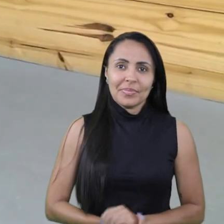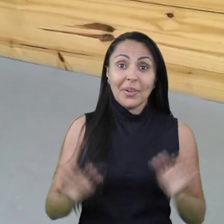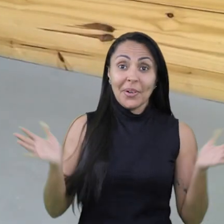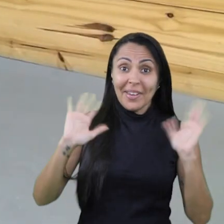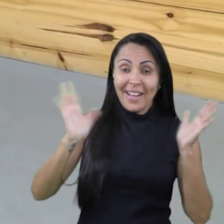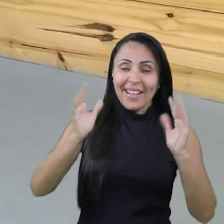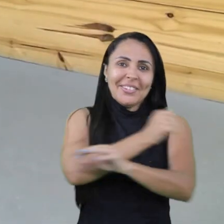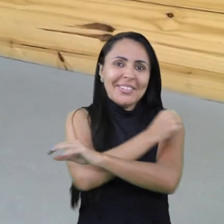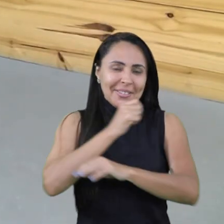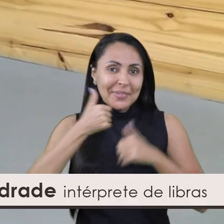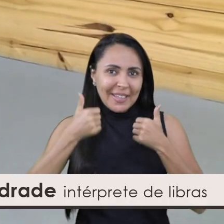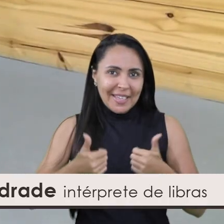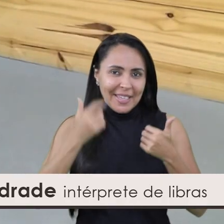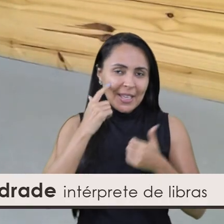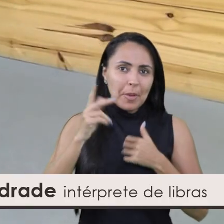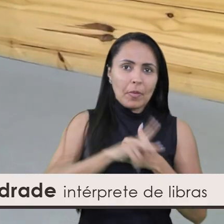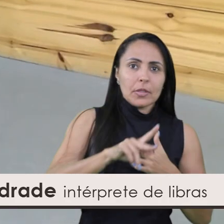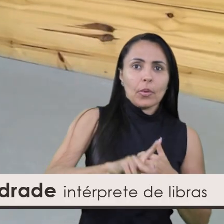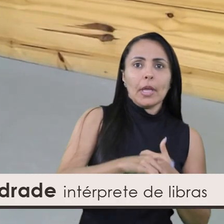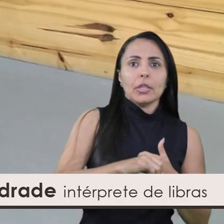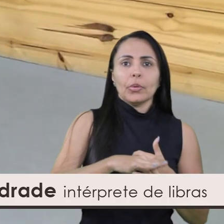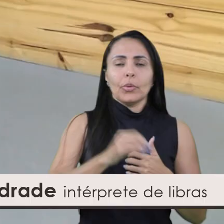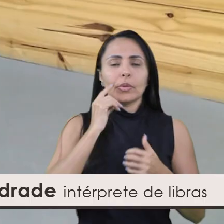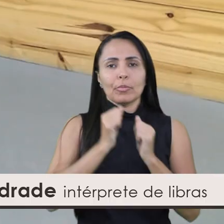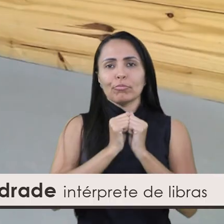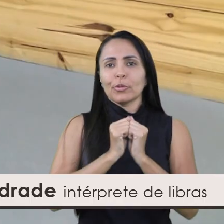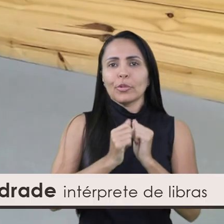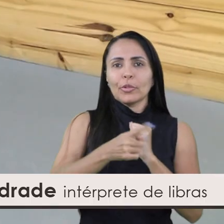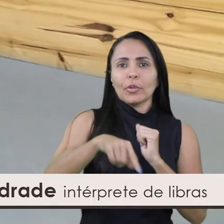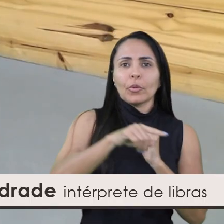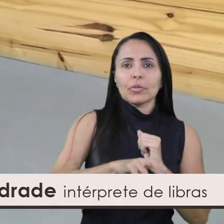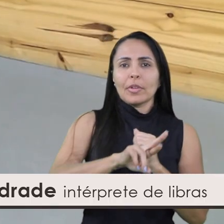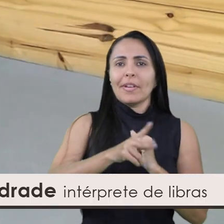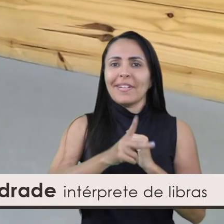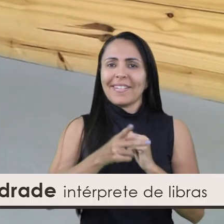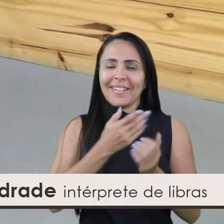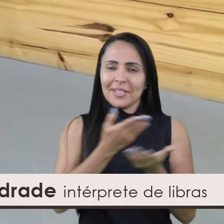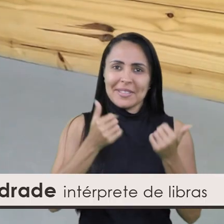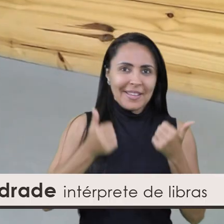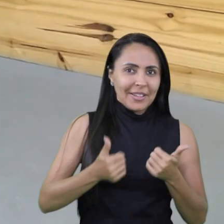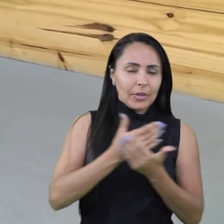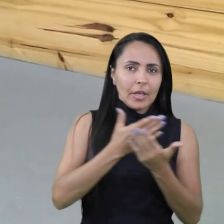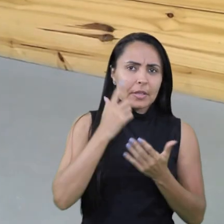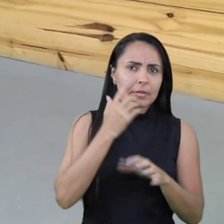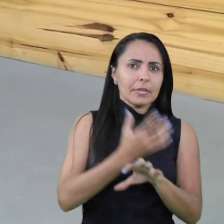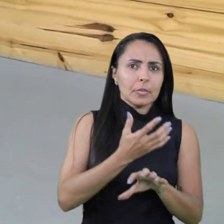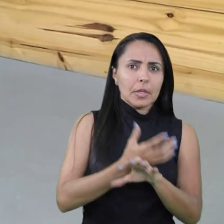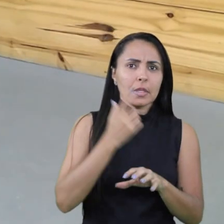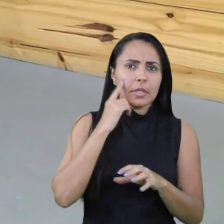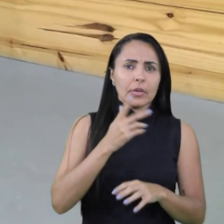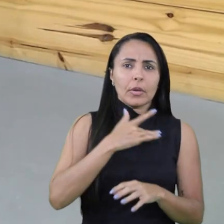E aí, estudante, tudo bom? Eu sou Heitor Soares, estamos juntos aqui no nosso curso em Recursos Humanos, certo? E essa disciplina, Saúde e